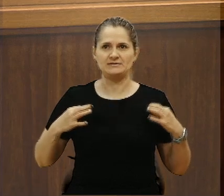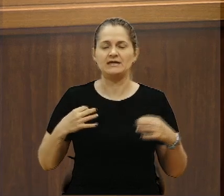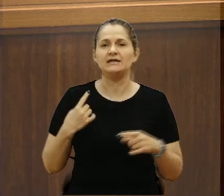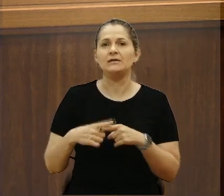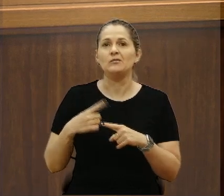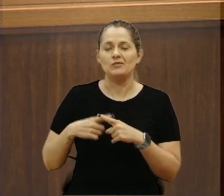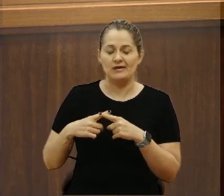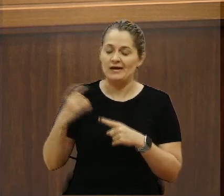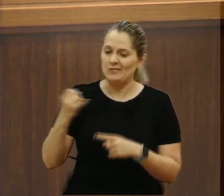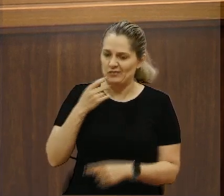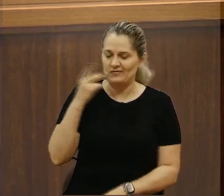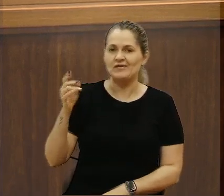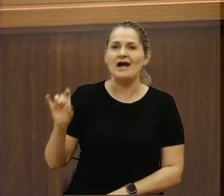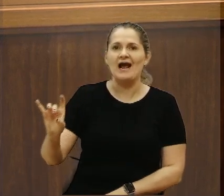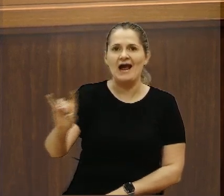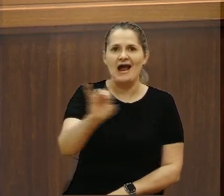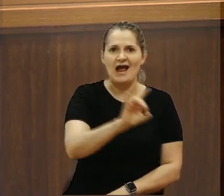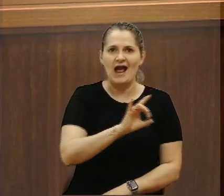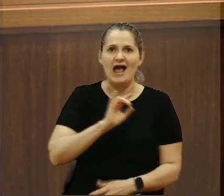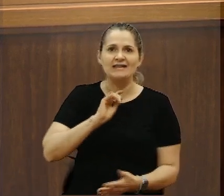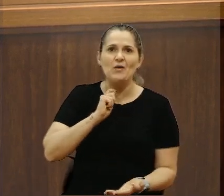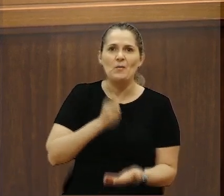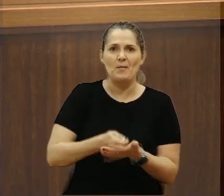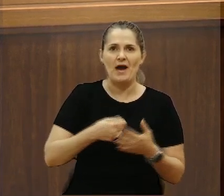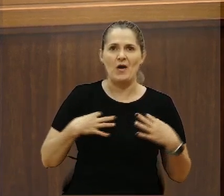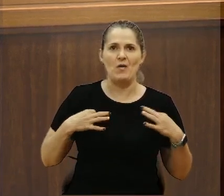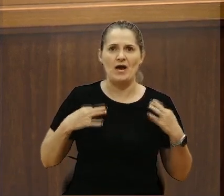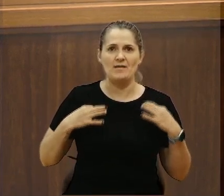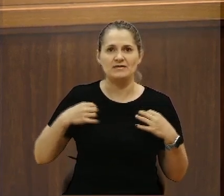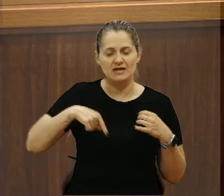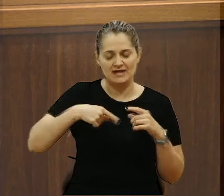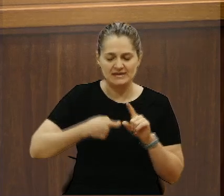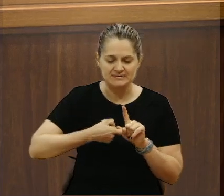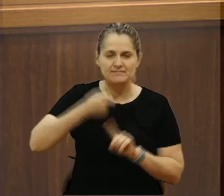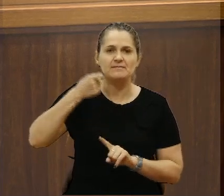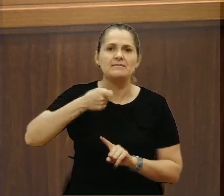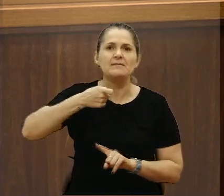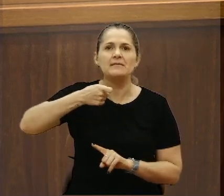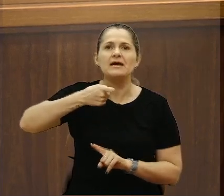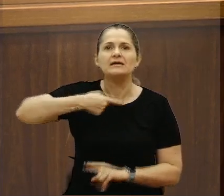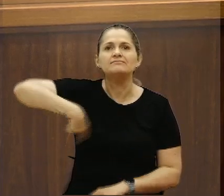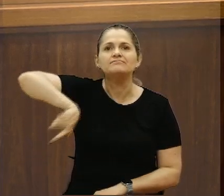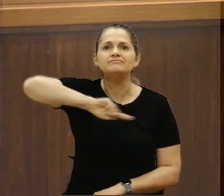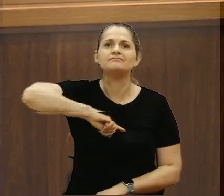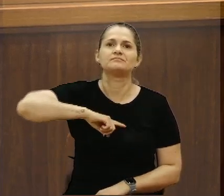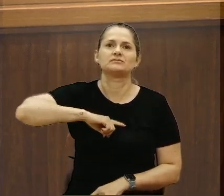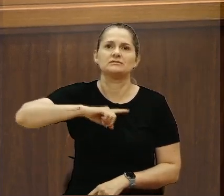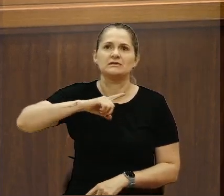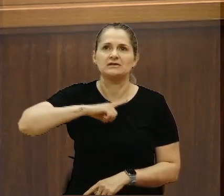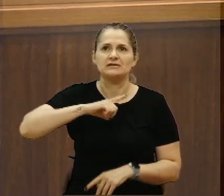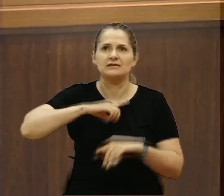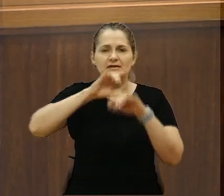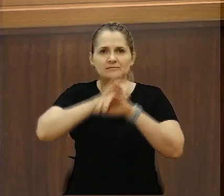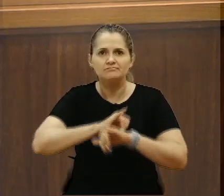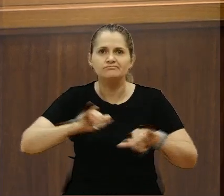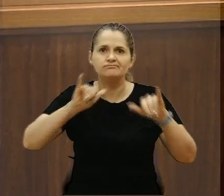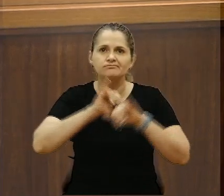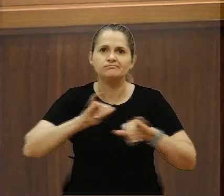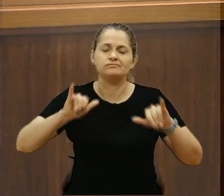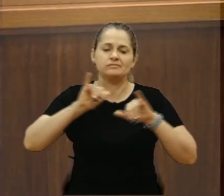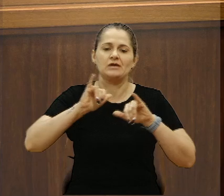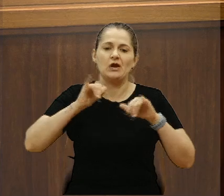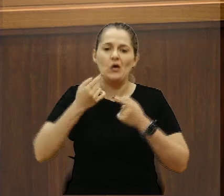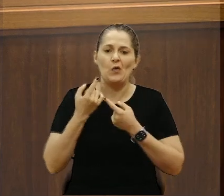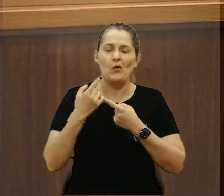um pagou a sua camiseta dentro deste mês que nós estamos fazendo esta campanha